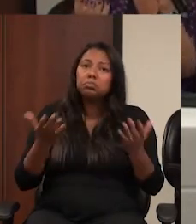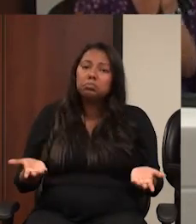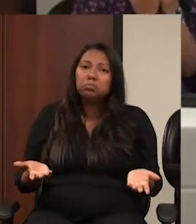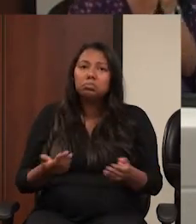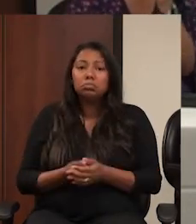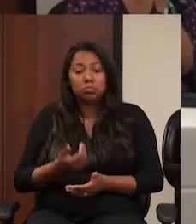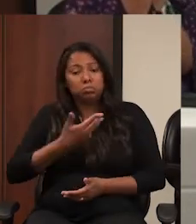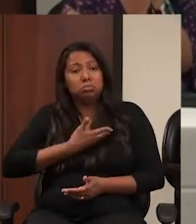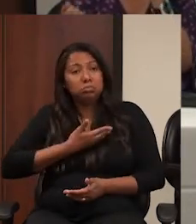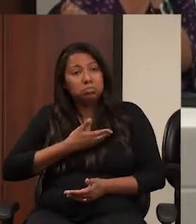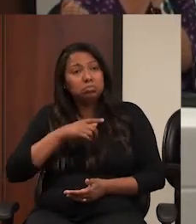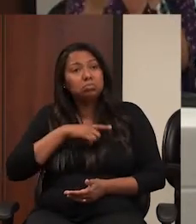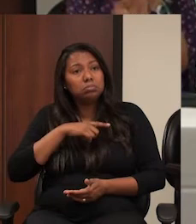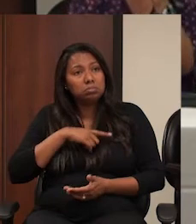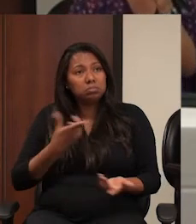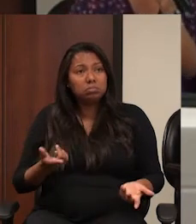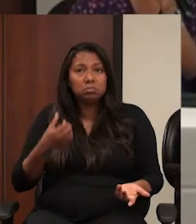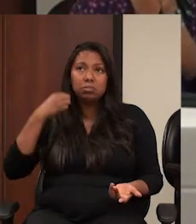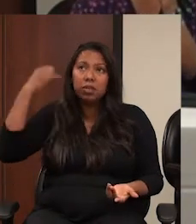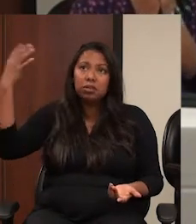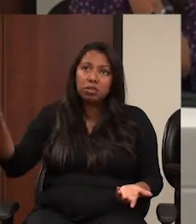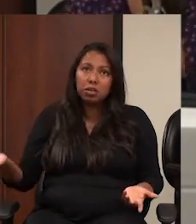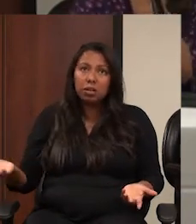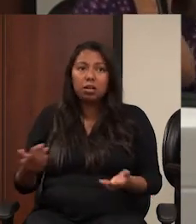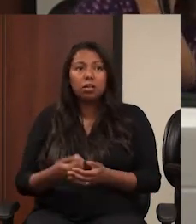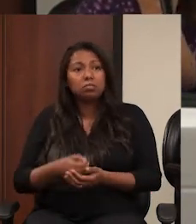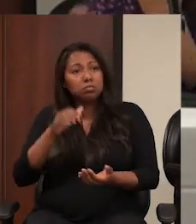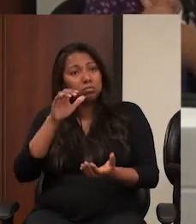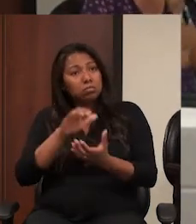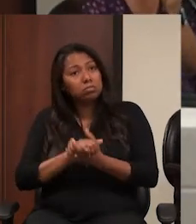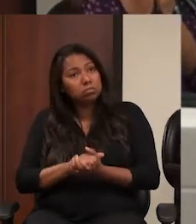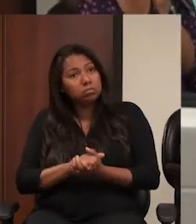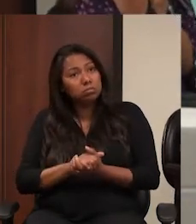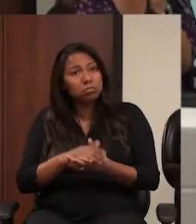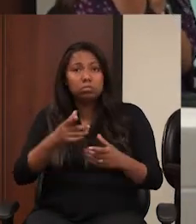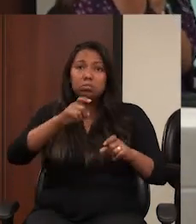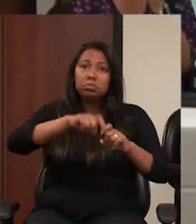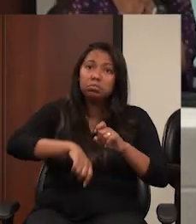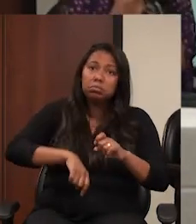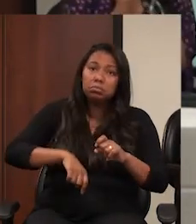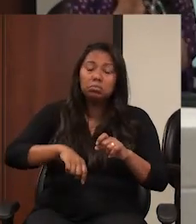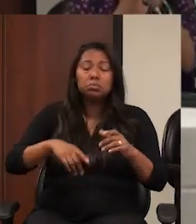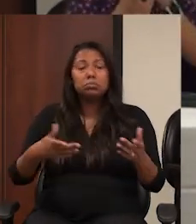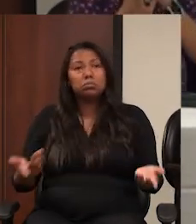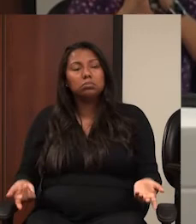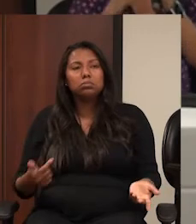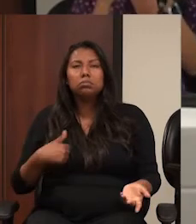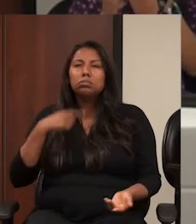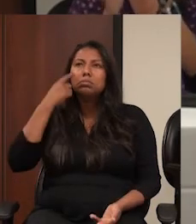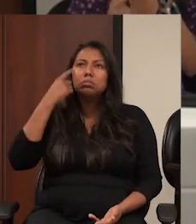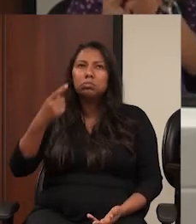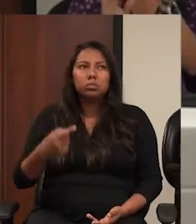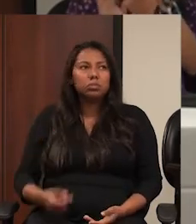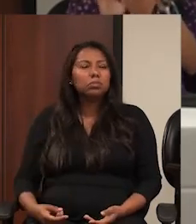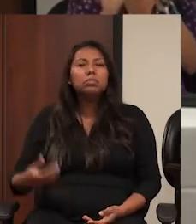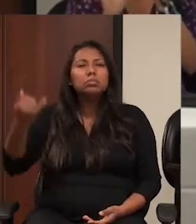É ter amigos, é viajar, é casar, é ter relação. Aí eu estava assistindo, porque me